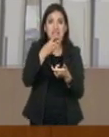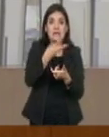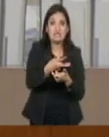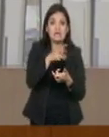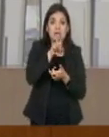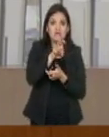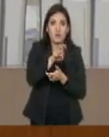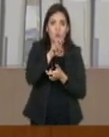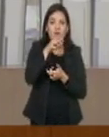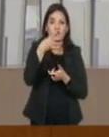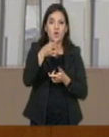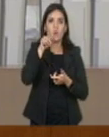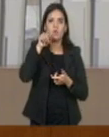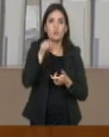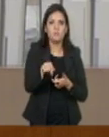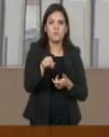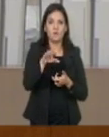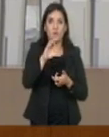354.084,